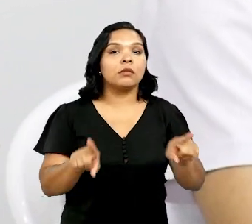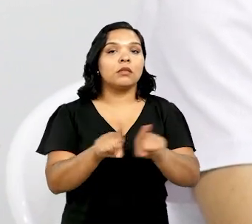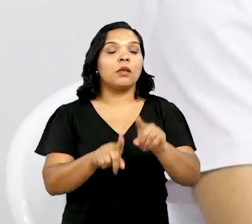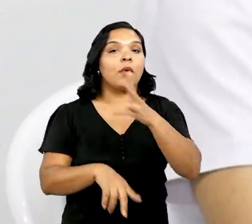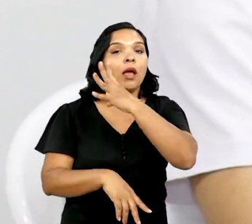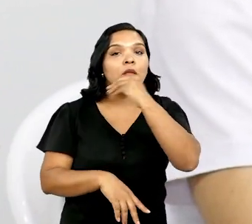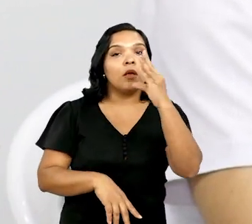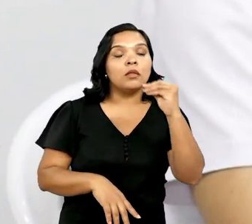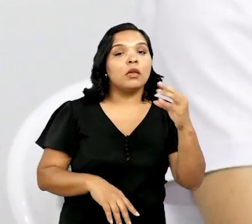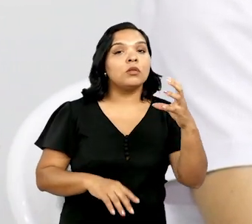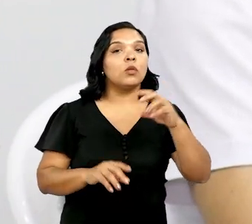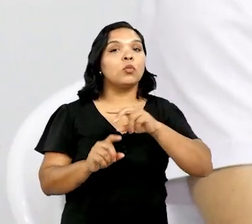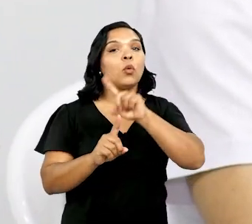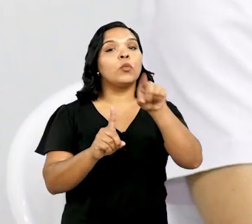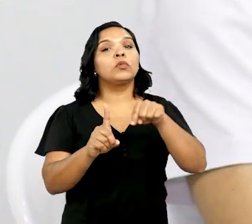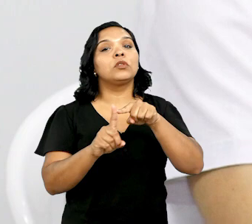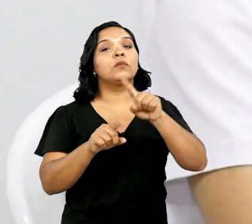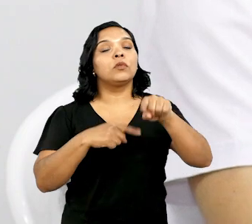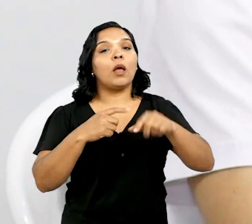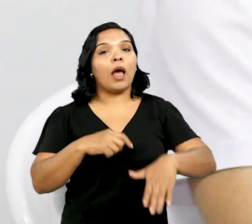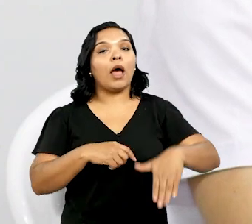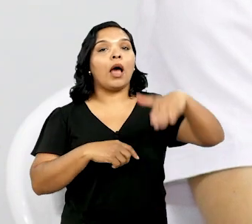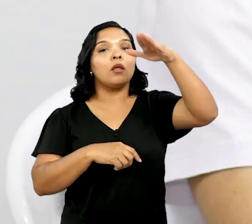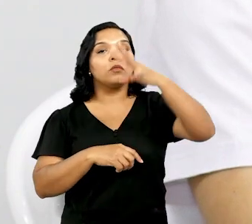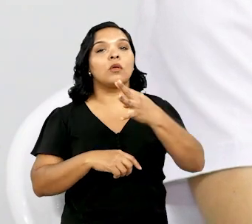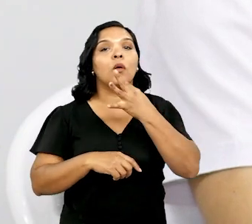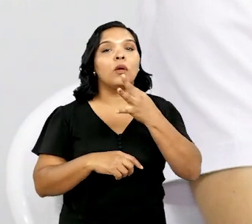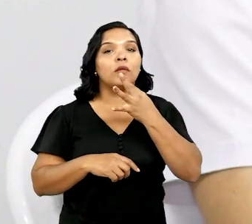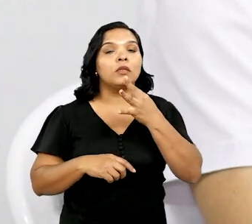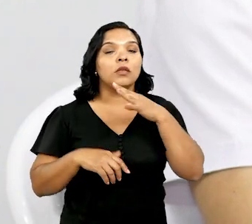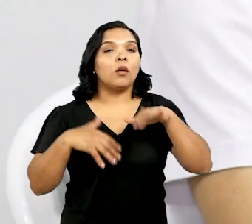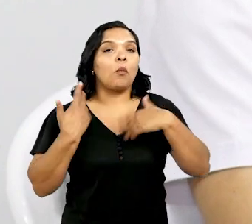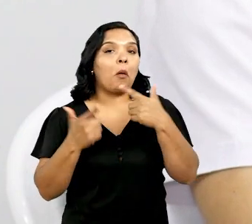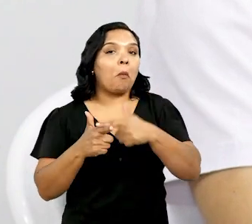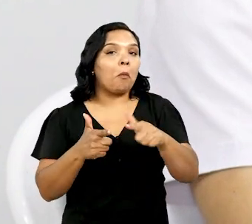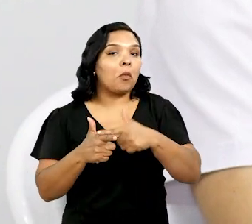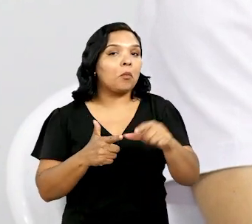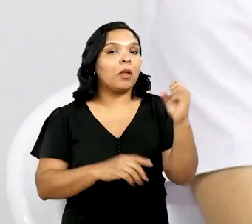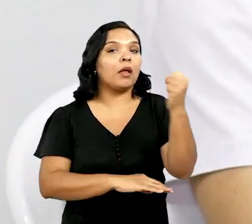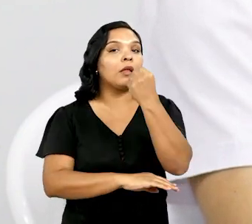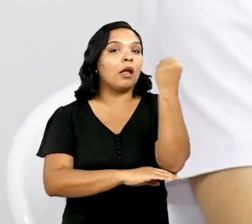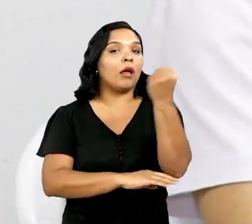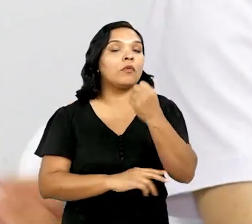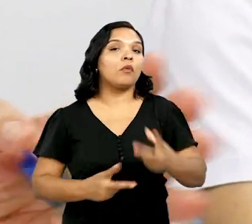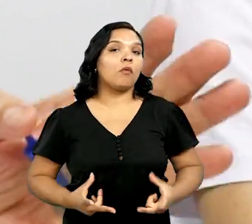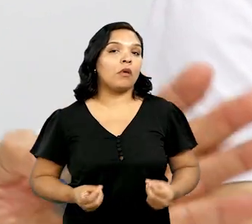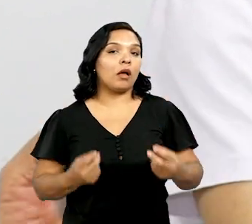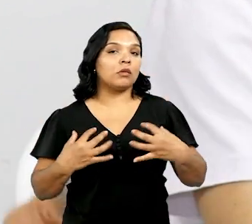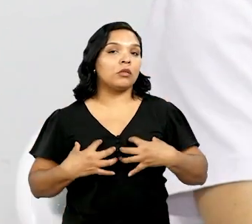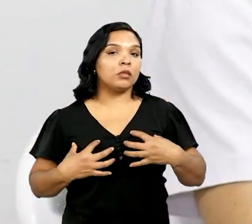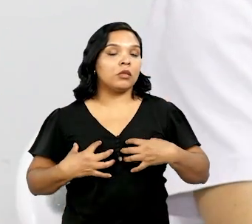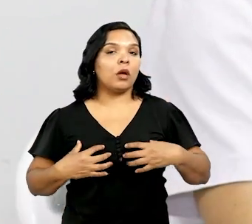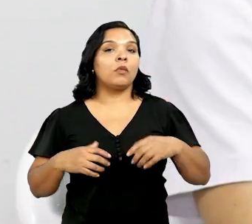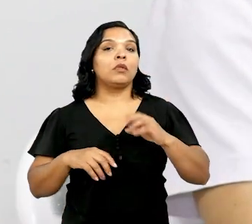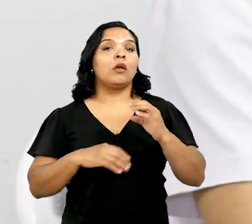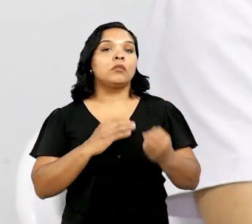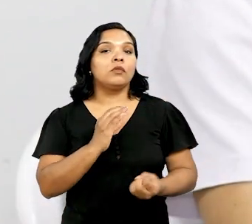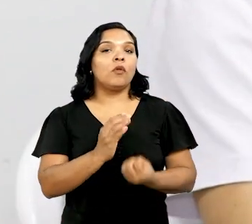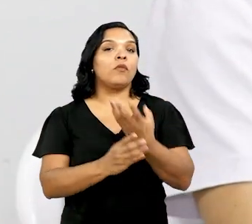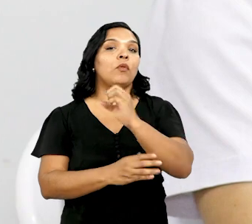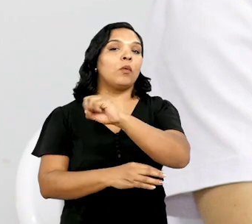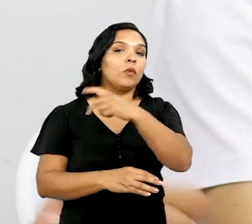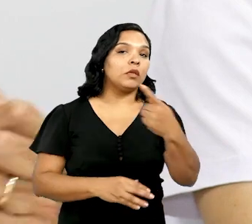adolescentes, no sentido de que elas, adultas depois, conhecessem os fatores de risco para o câncer de mama. A gente podia desenvolver um aplicativo